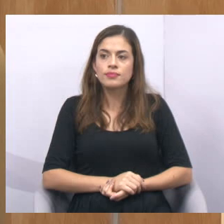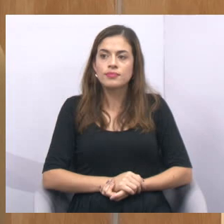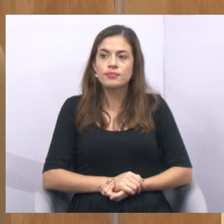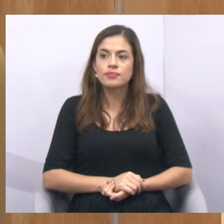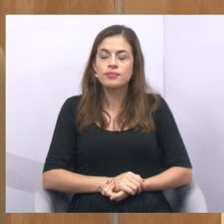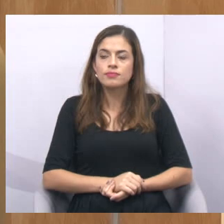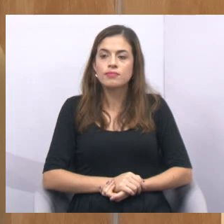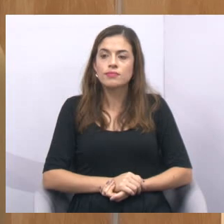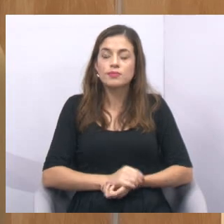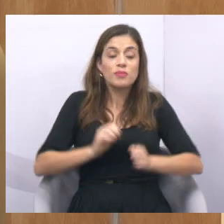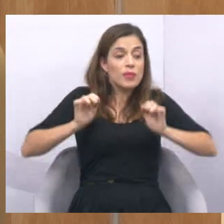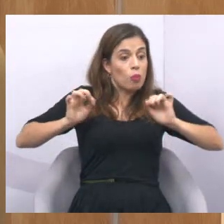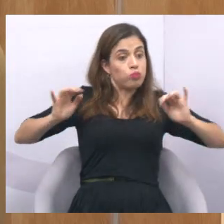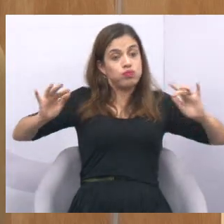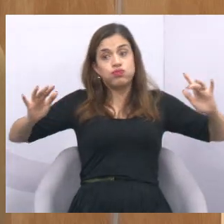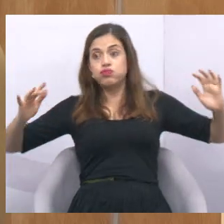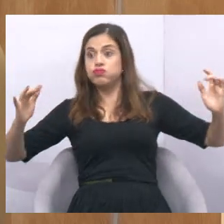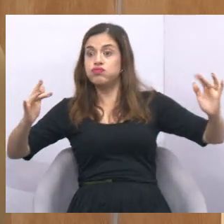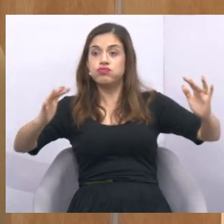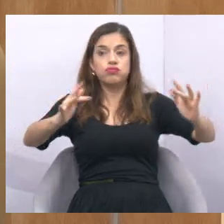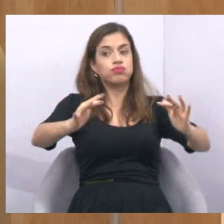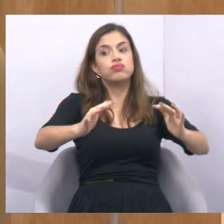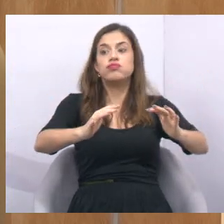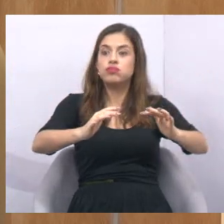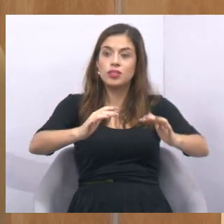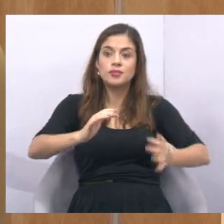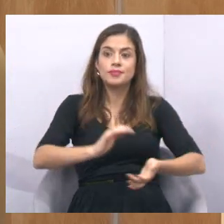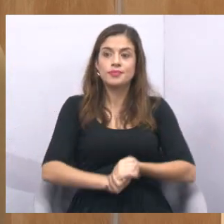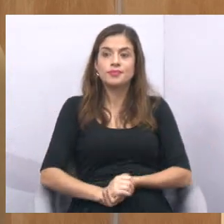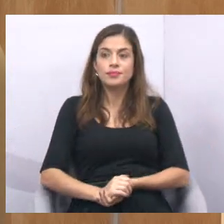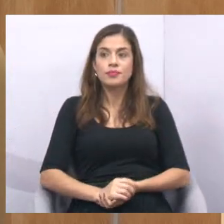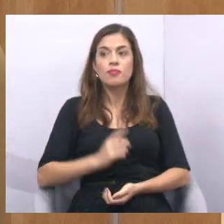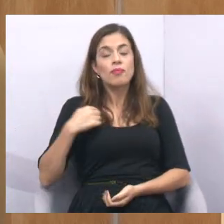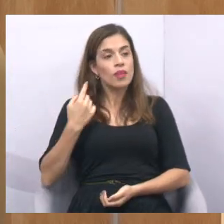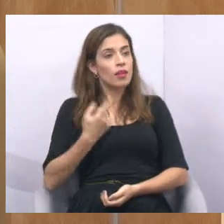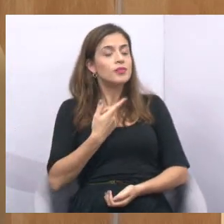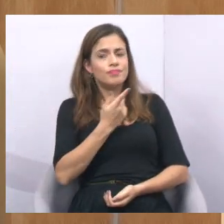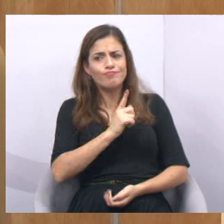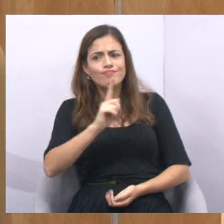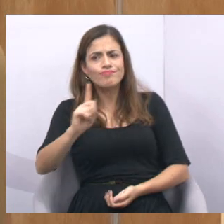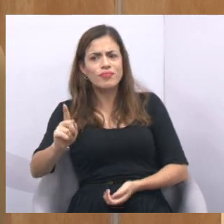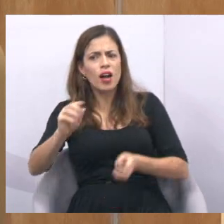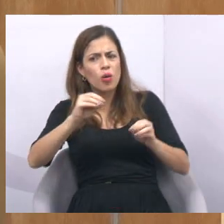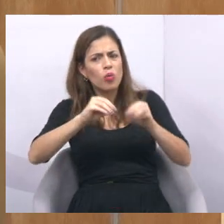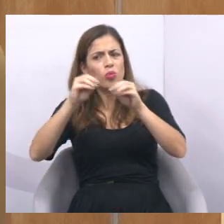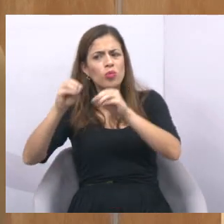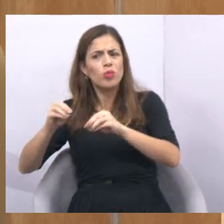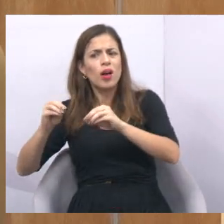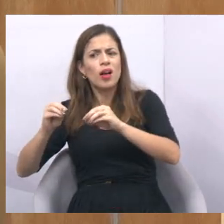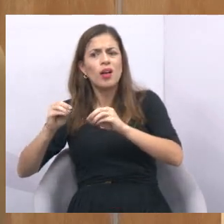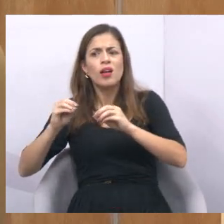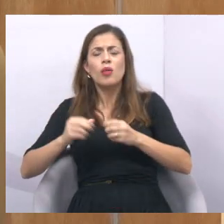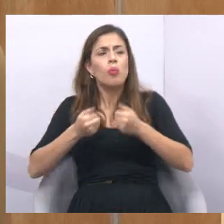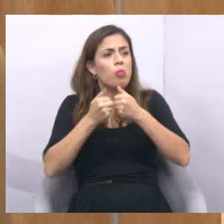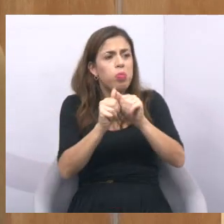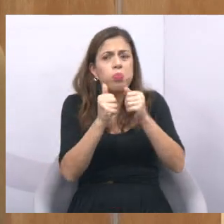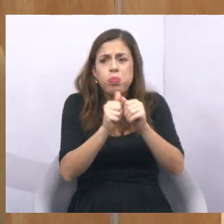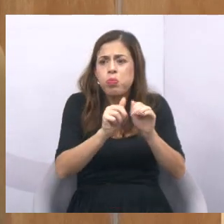lotava a praça principal para os jogos. Nós íamos jogar fora, eram dezenas e dezenas de